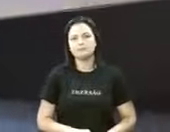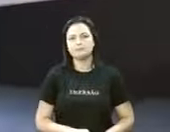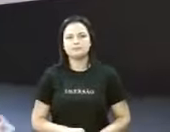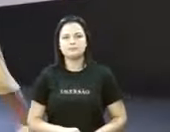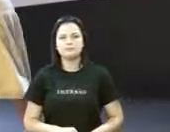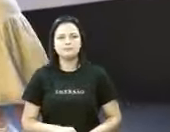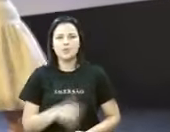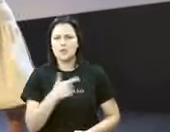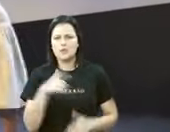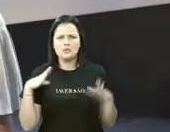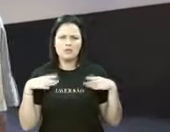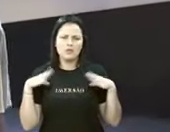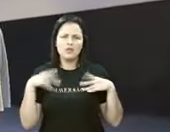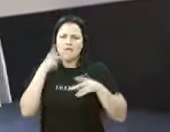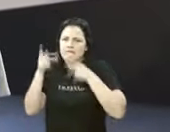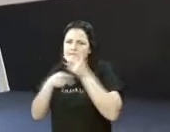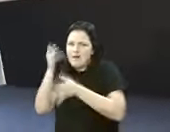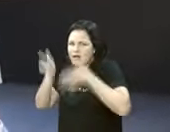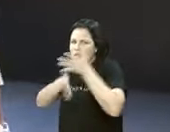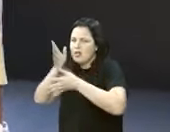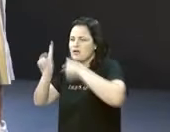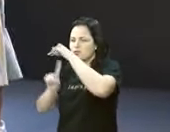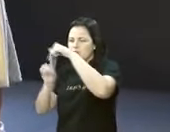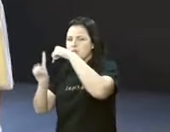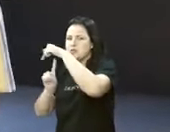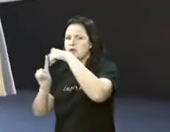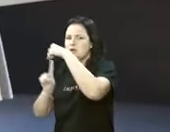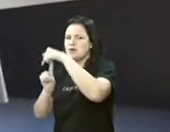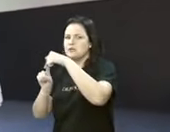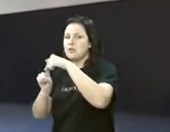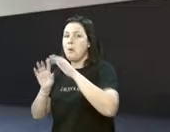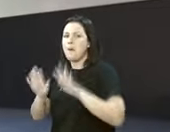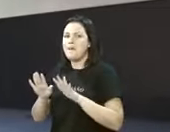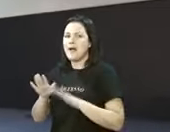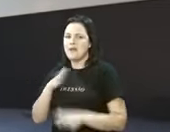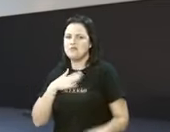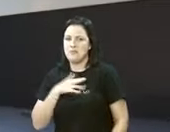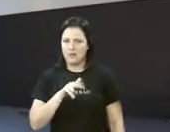Não tem serafim dizendo santo, mas o tom do meu irmão me incomoda.